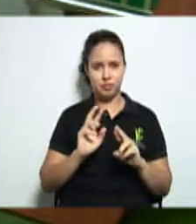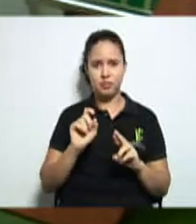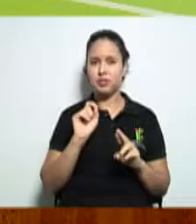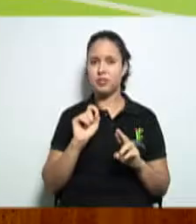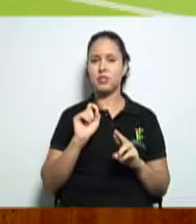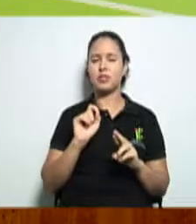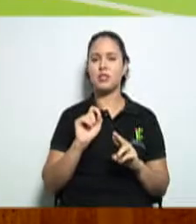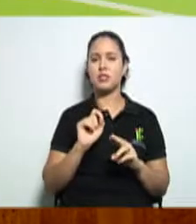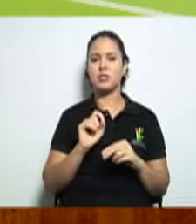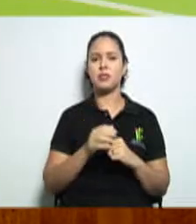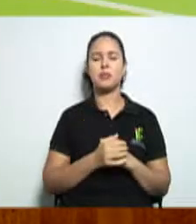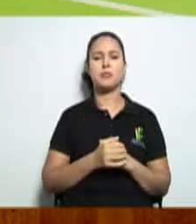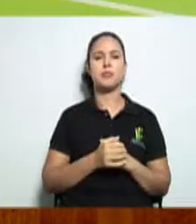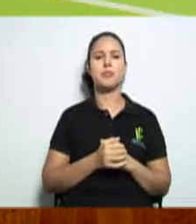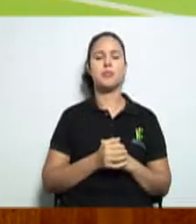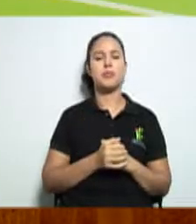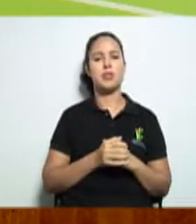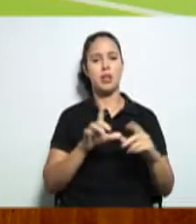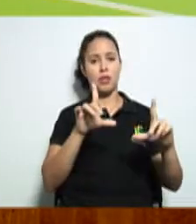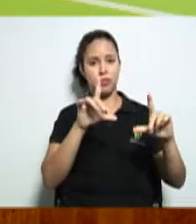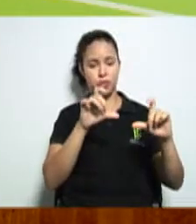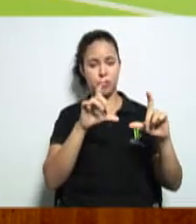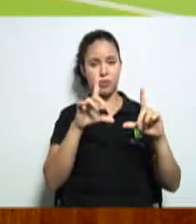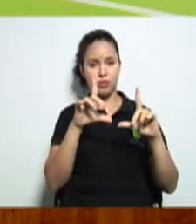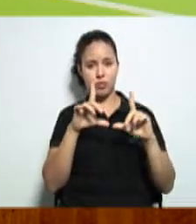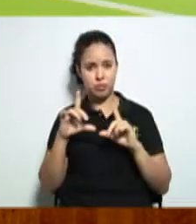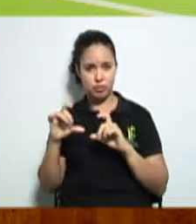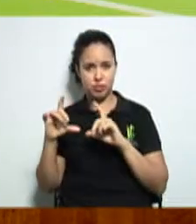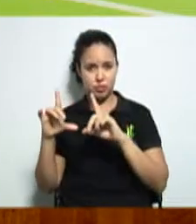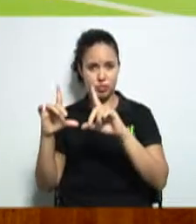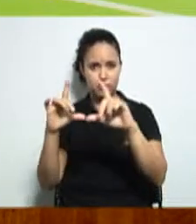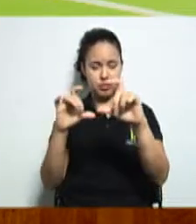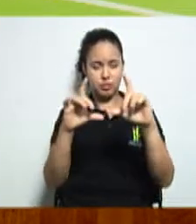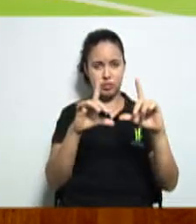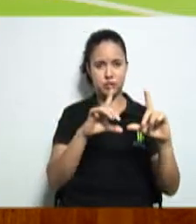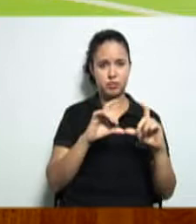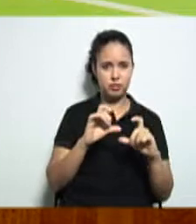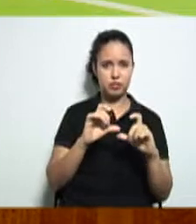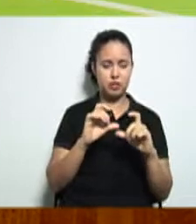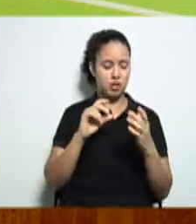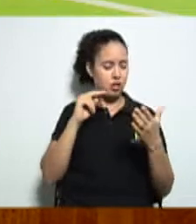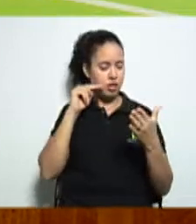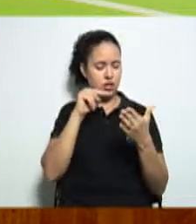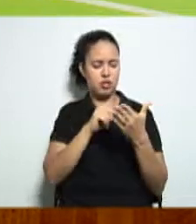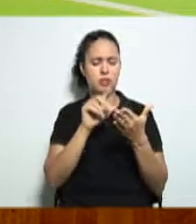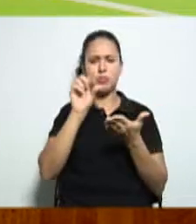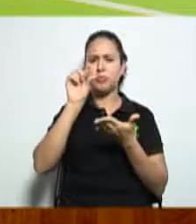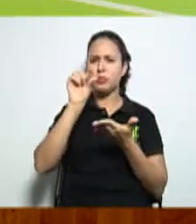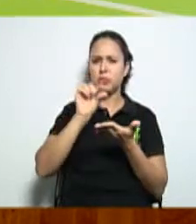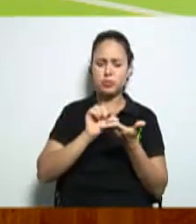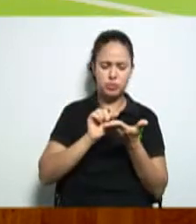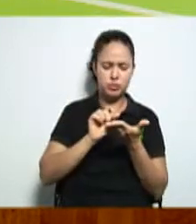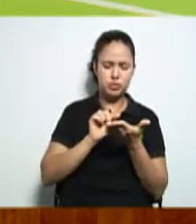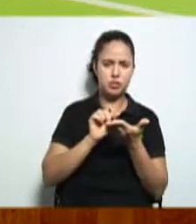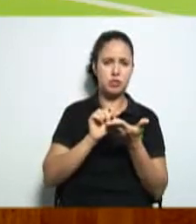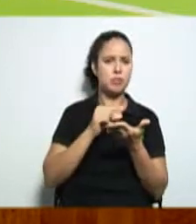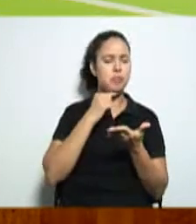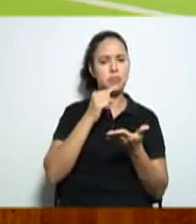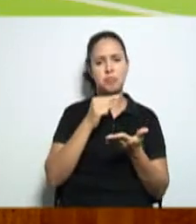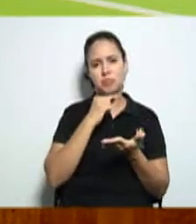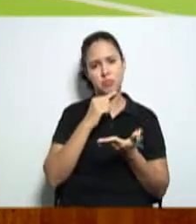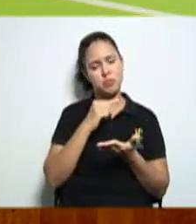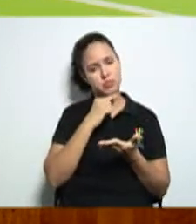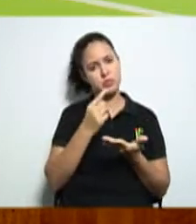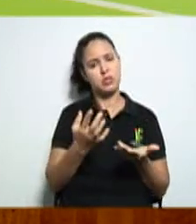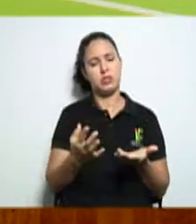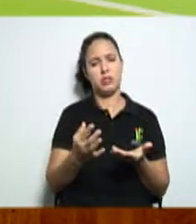eles continuam mandando a foto, professor, não estou conseguindo, fica muito pequenininho, às vezes foge um pouquinho, sim,